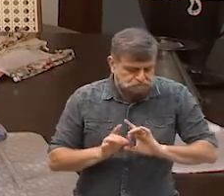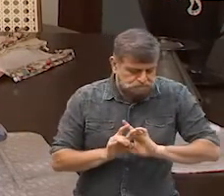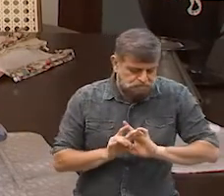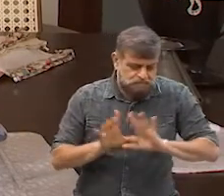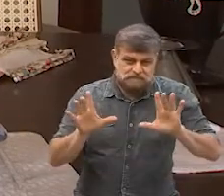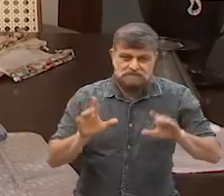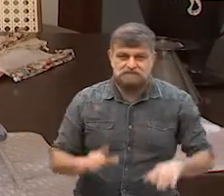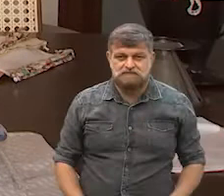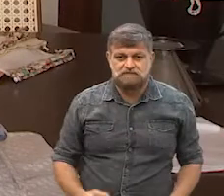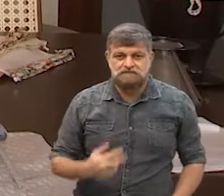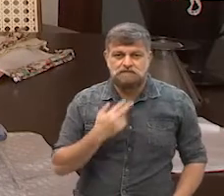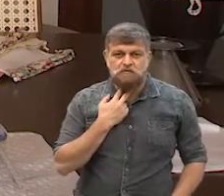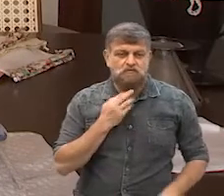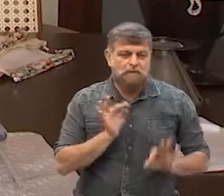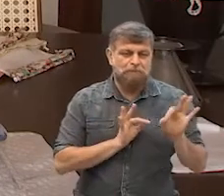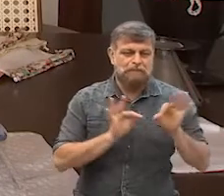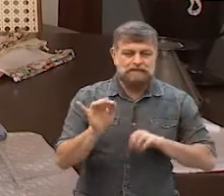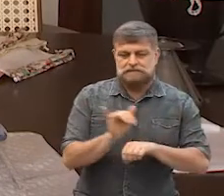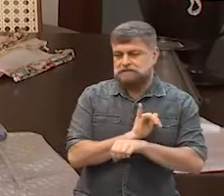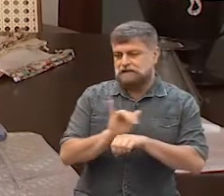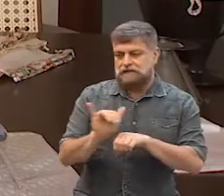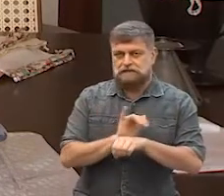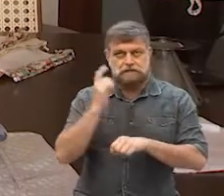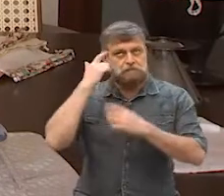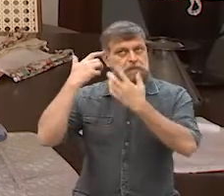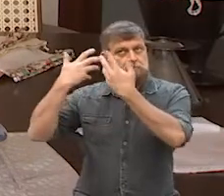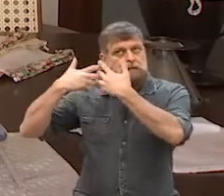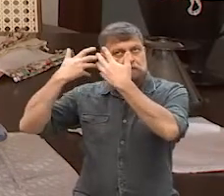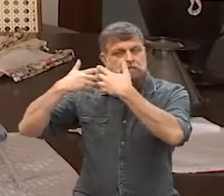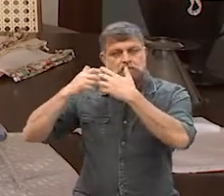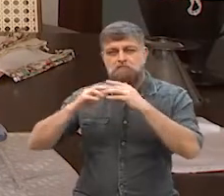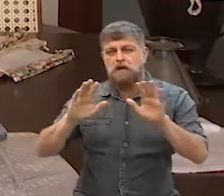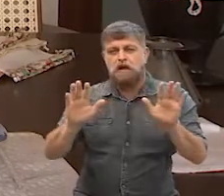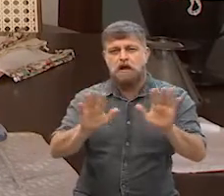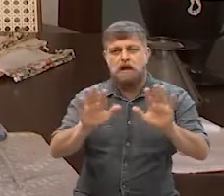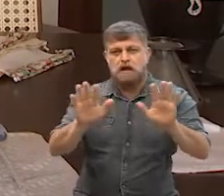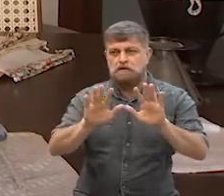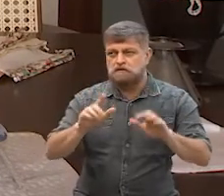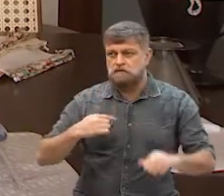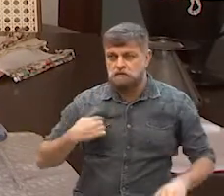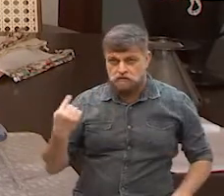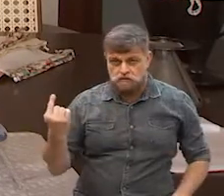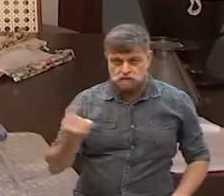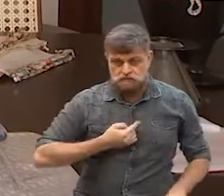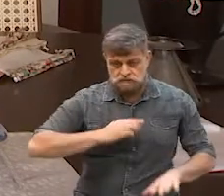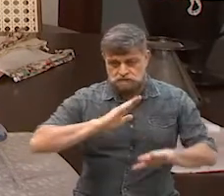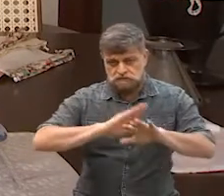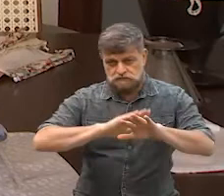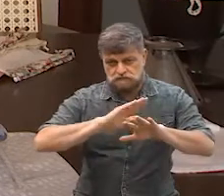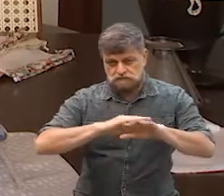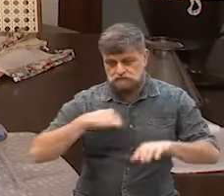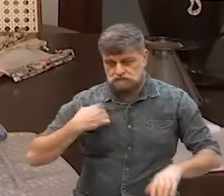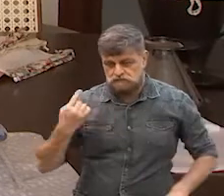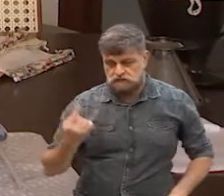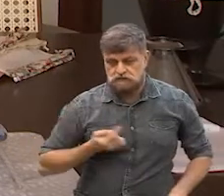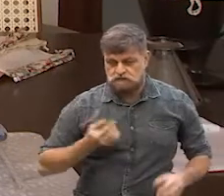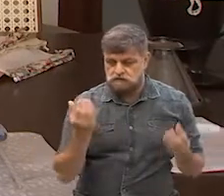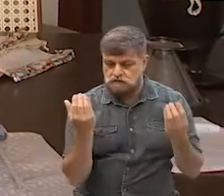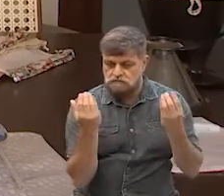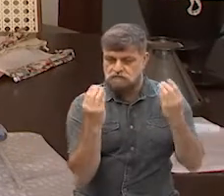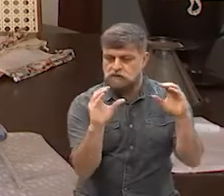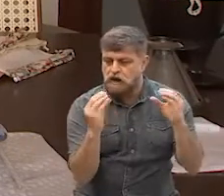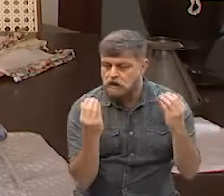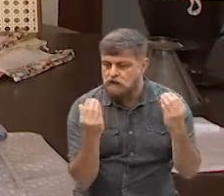espontaneamente, não foi uma coisa planejada nem pensada. E tudo que nós fazíamos aqui, nós postávamos e aí as pessoas